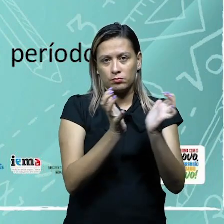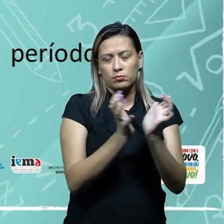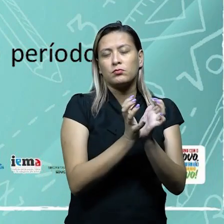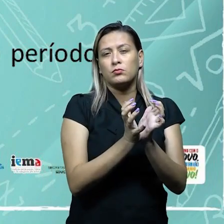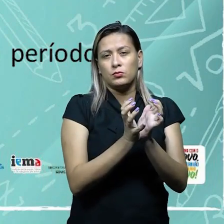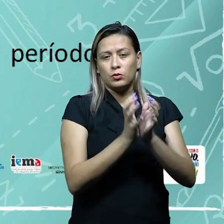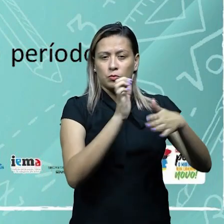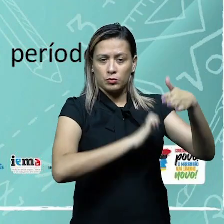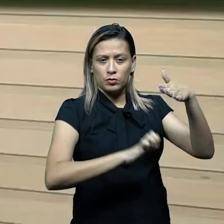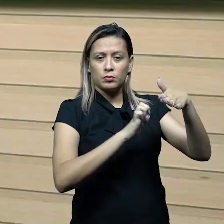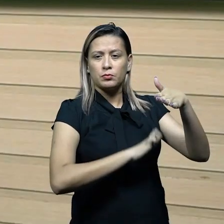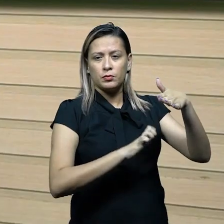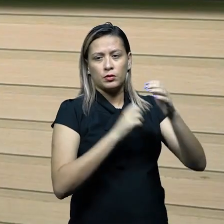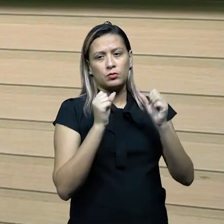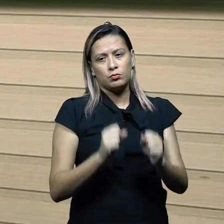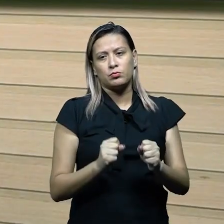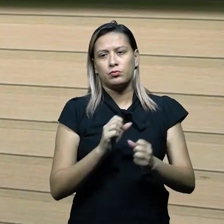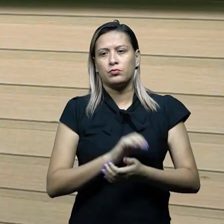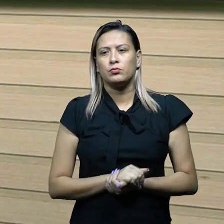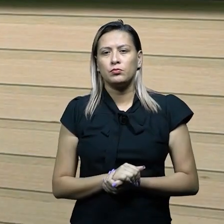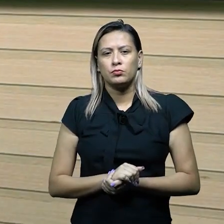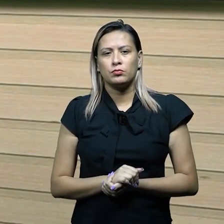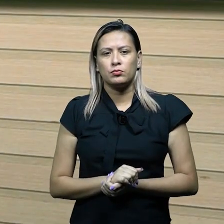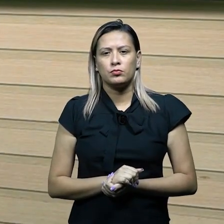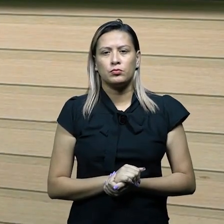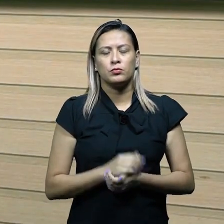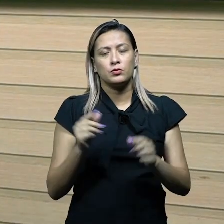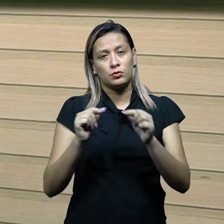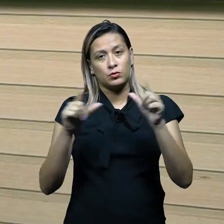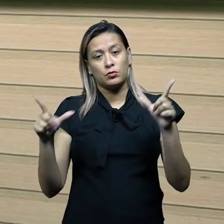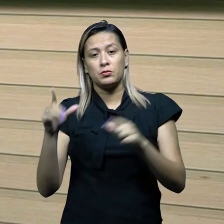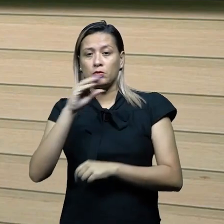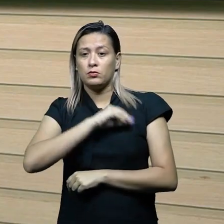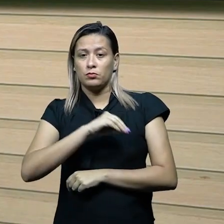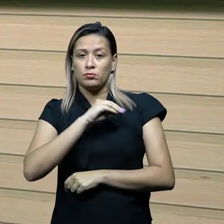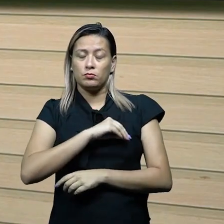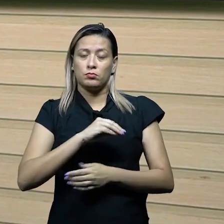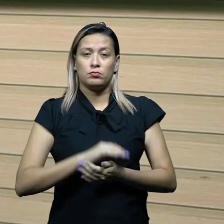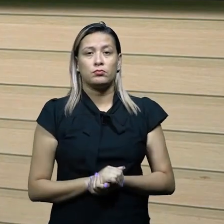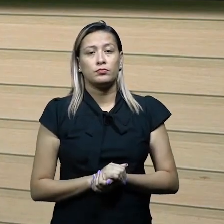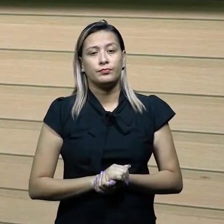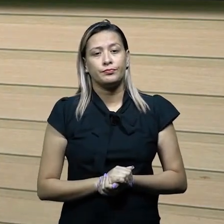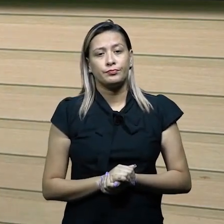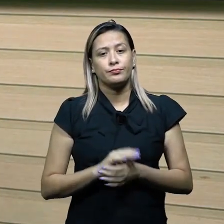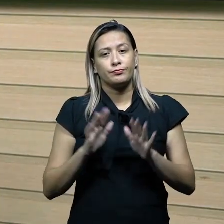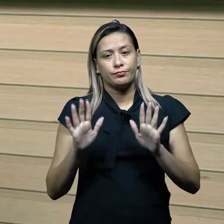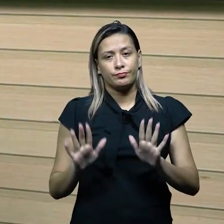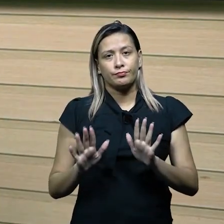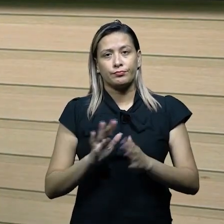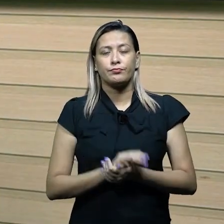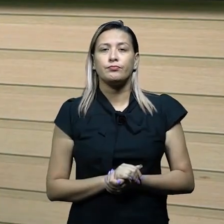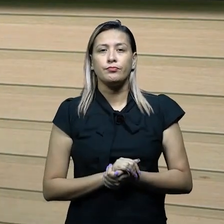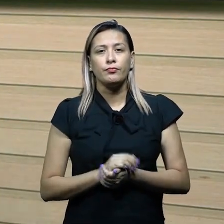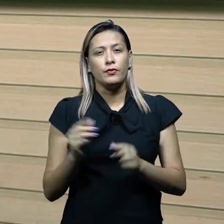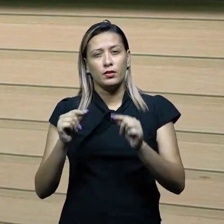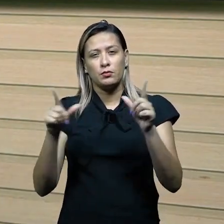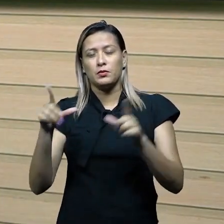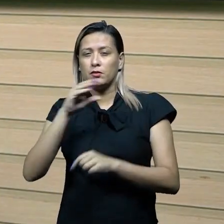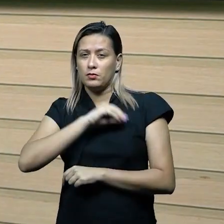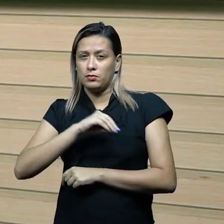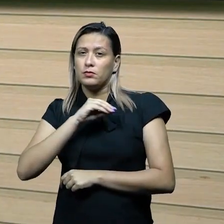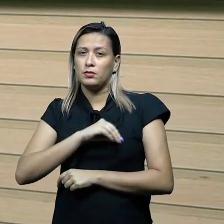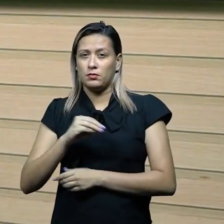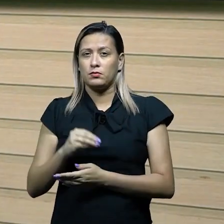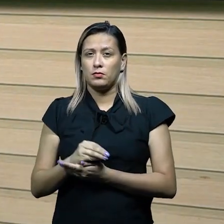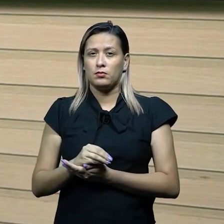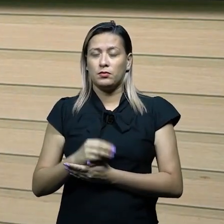ocorrer apenas o aumento salarial. Isso já deixei bem claro. Nem toda empresa consegue criar cargos. Então só aumenta o salário e o empregado já se sente um pouco satisfeito